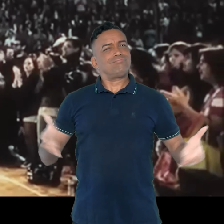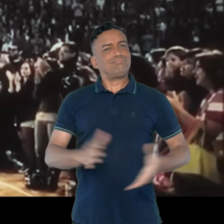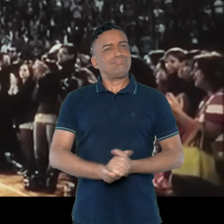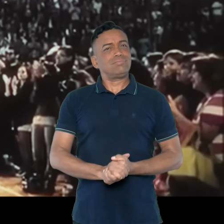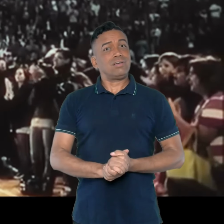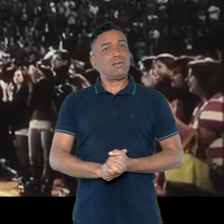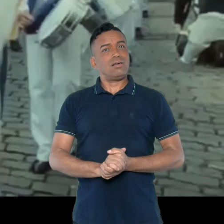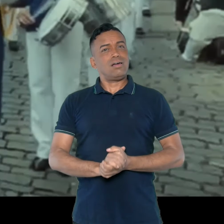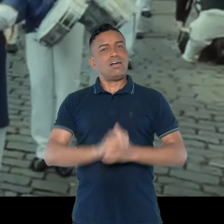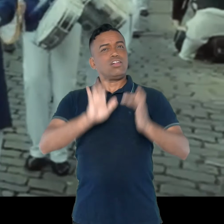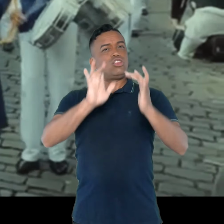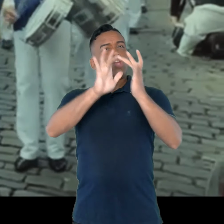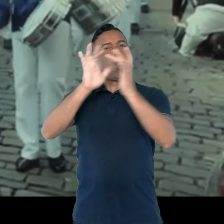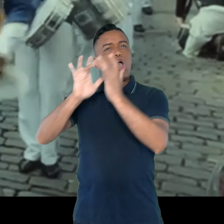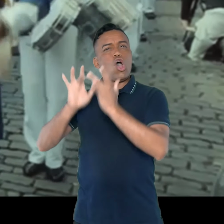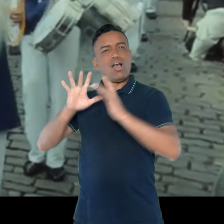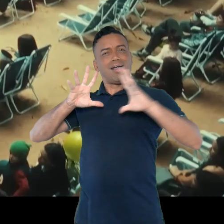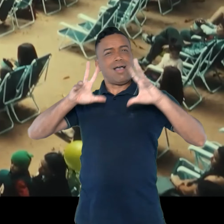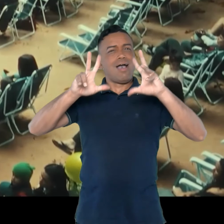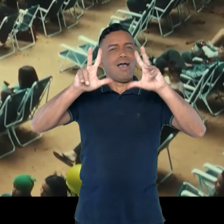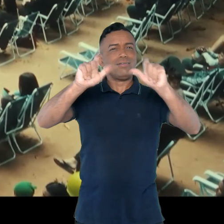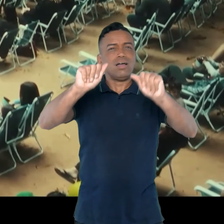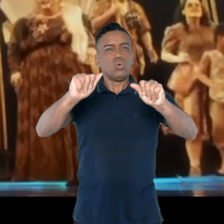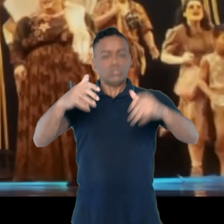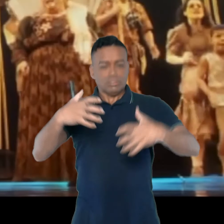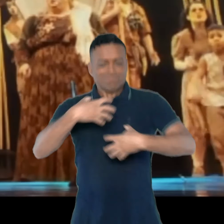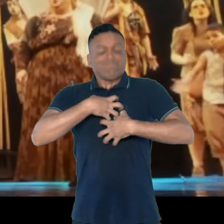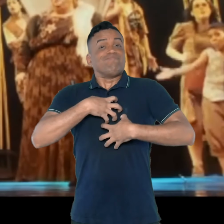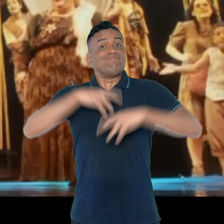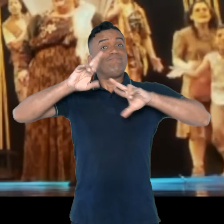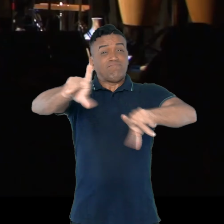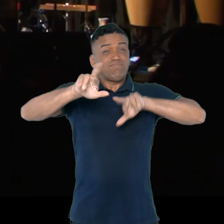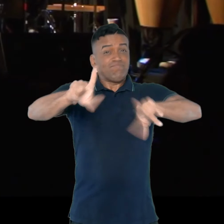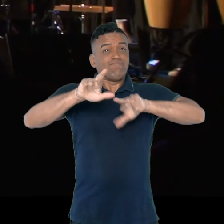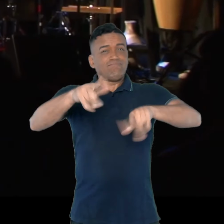que toca cada um de nós de um jeito diferente.